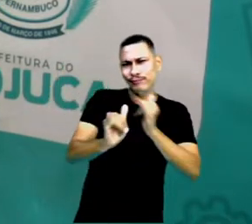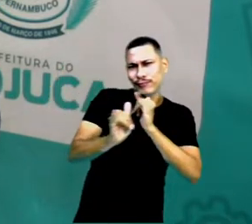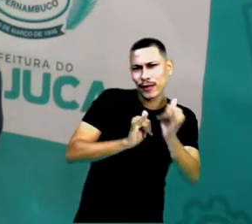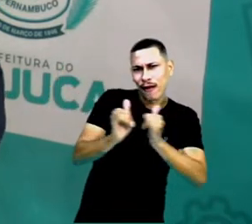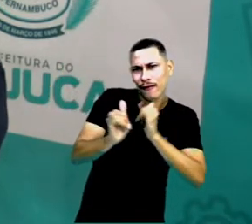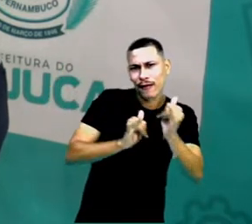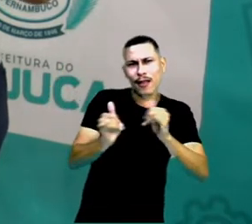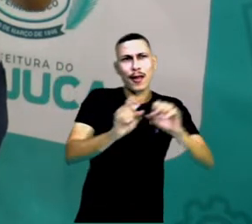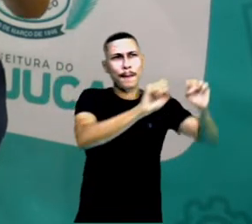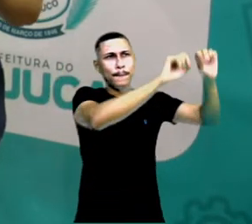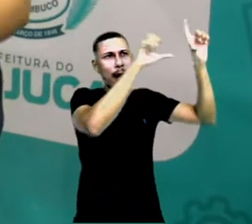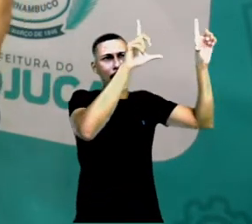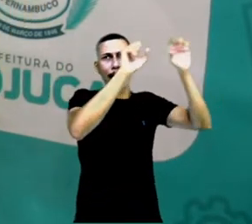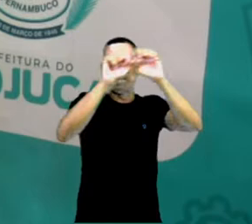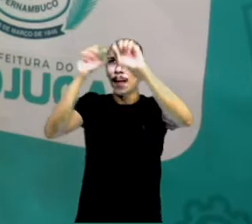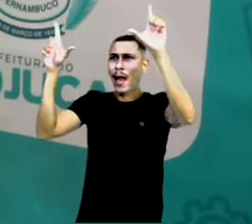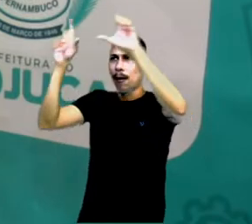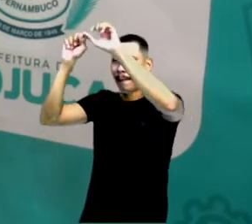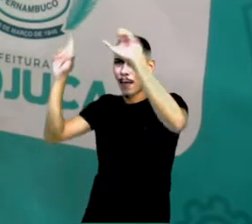outdoors, cartazes e etc.